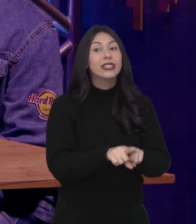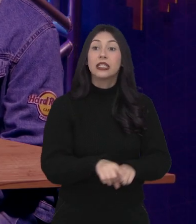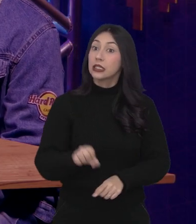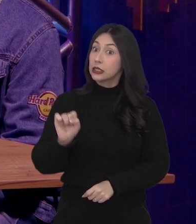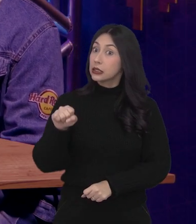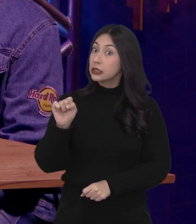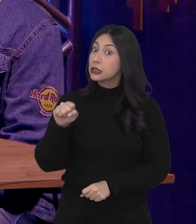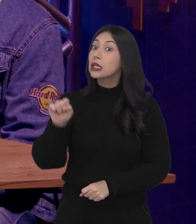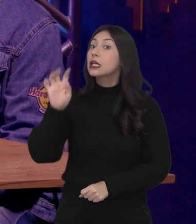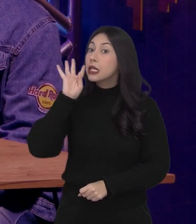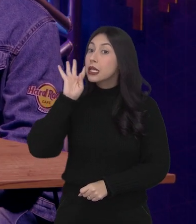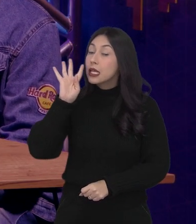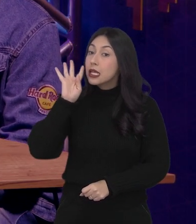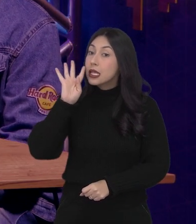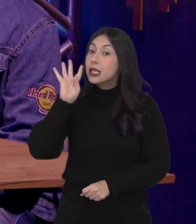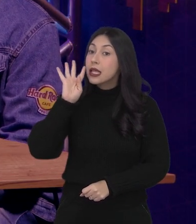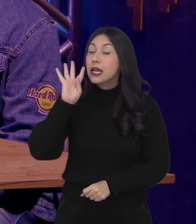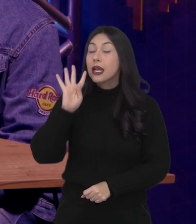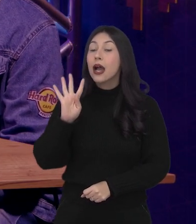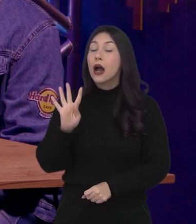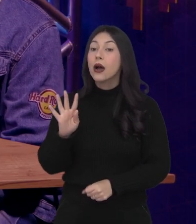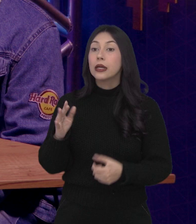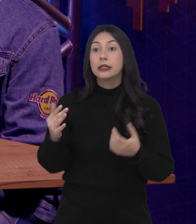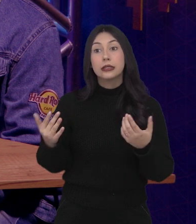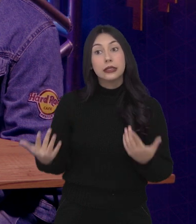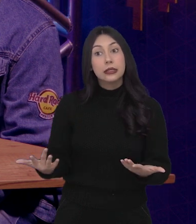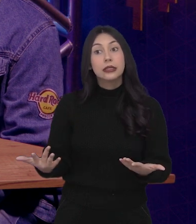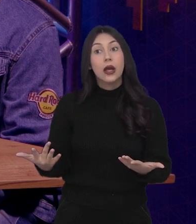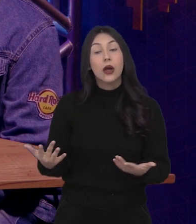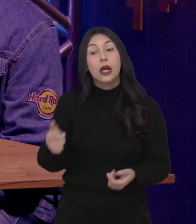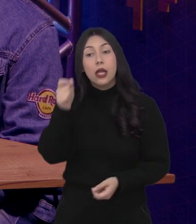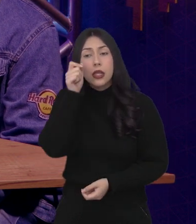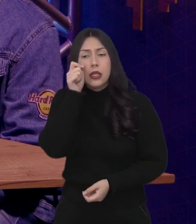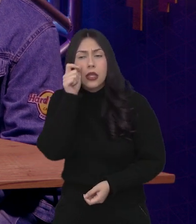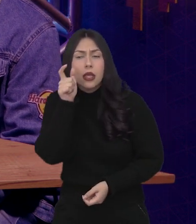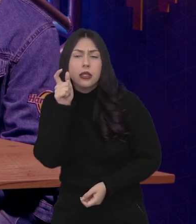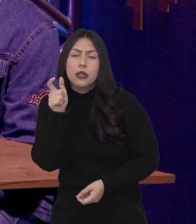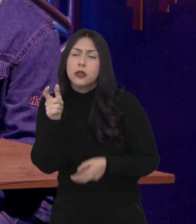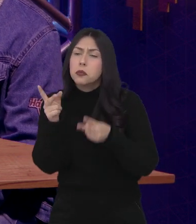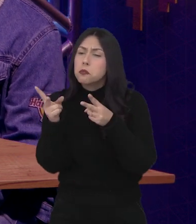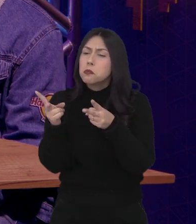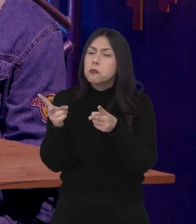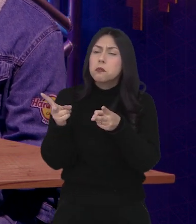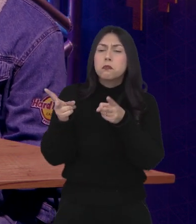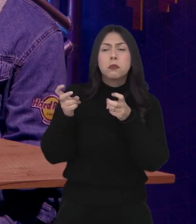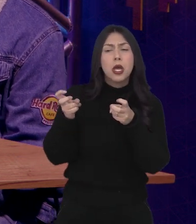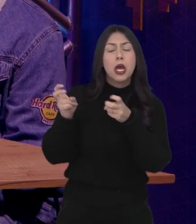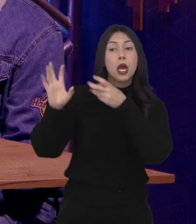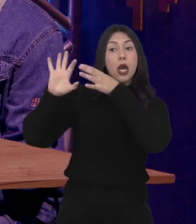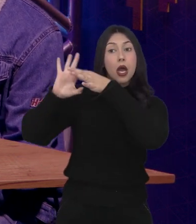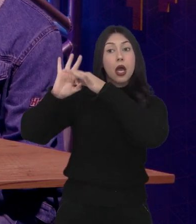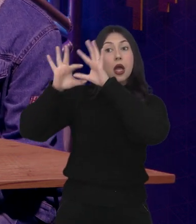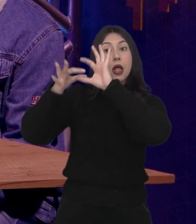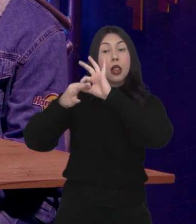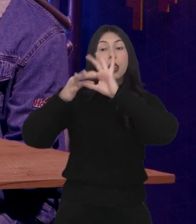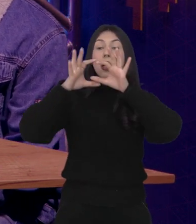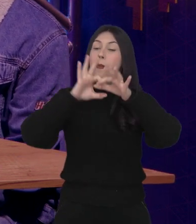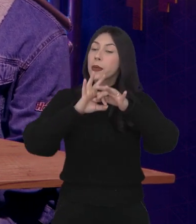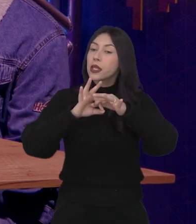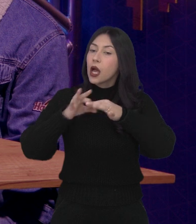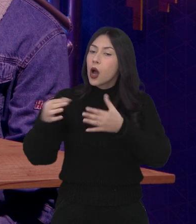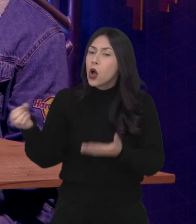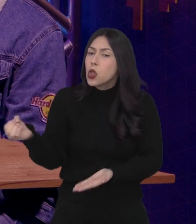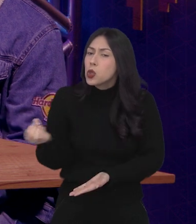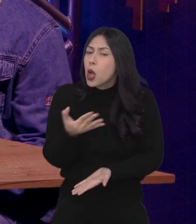muito, muito maneiro. E assim, Vicky, é muito interessante a gente ver como as Olimpíadas da Era